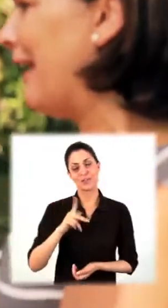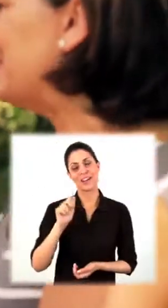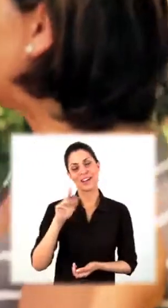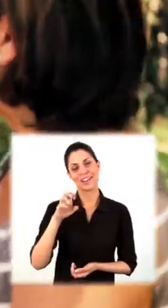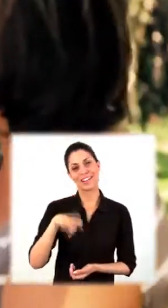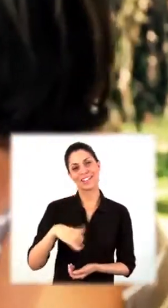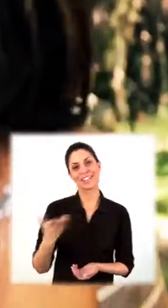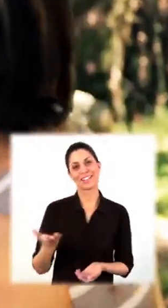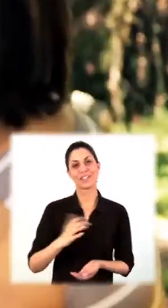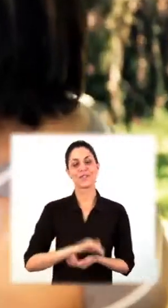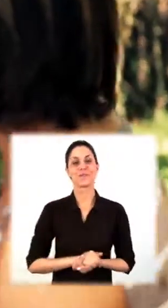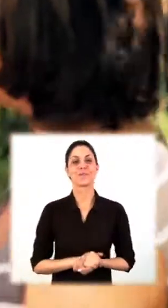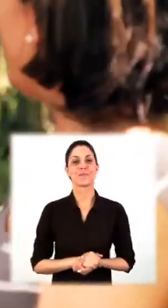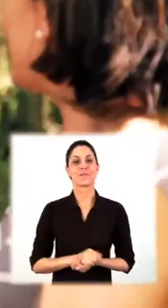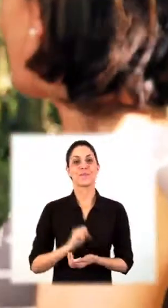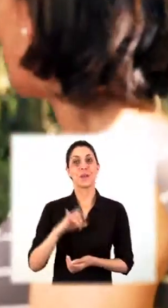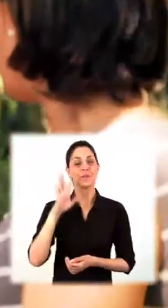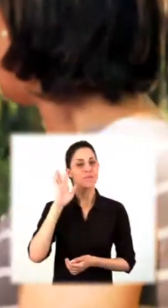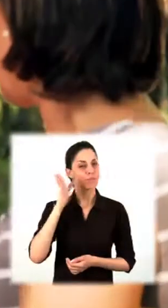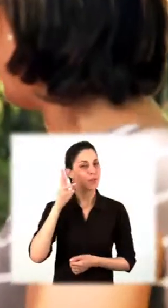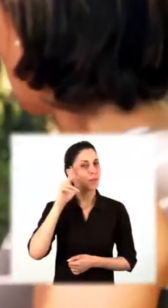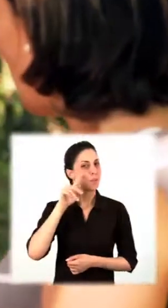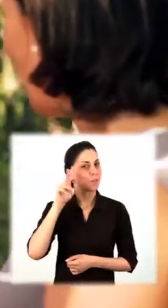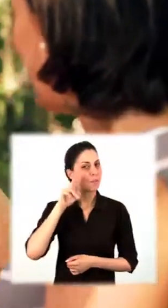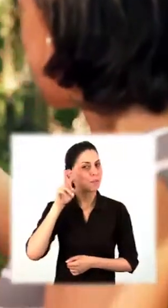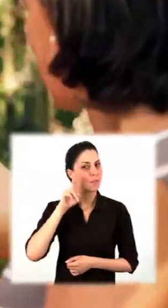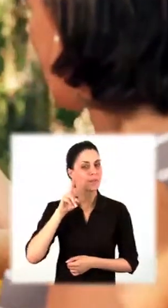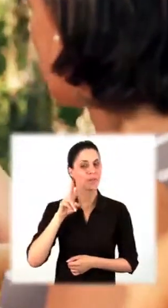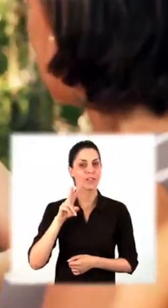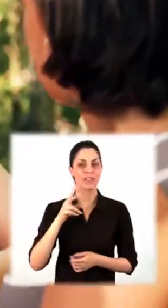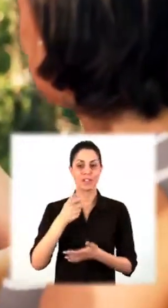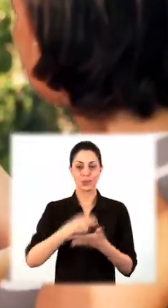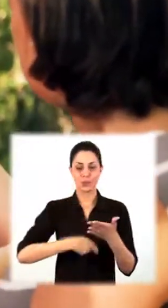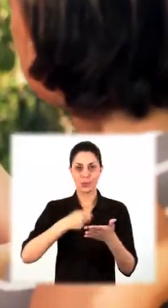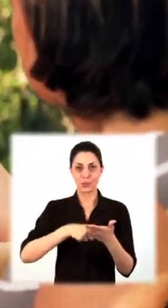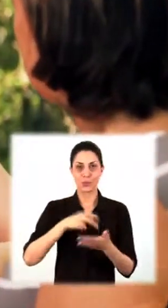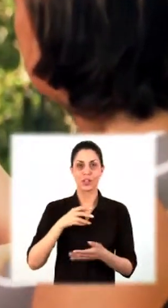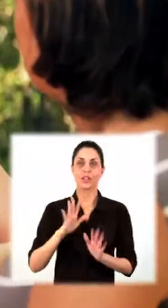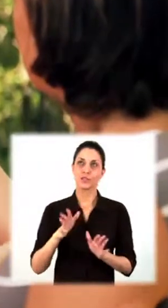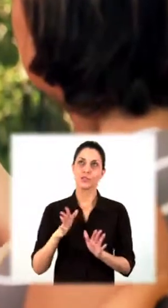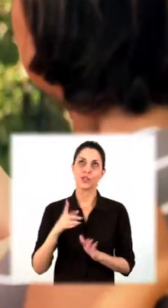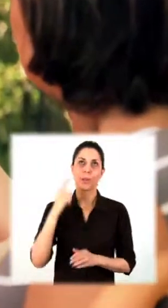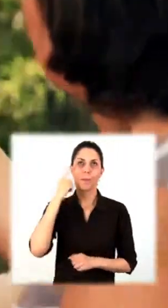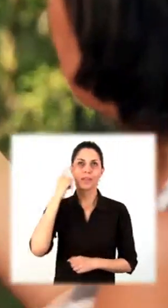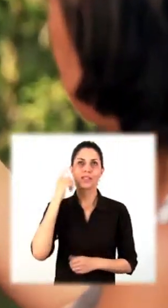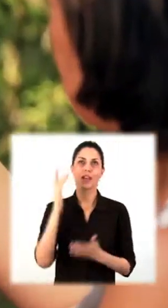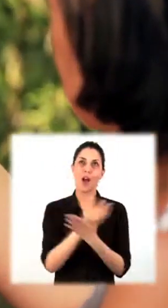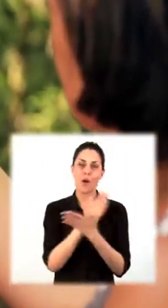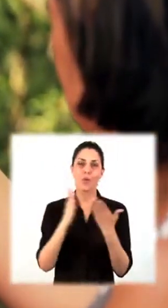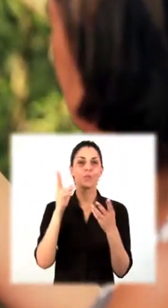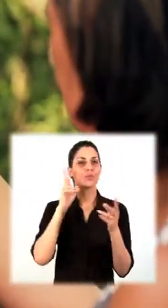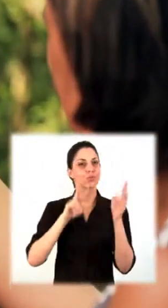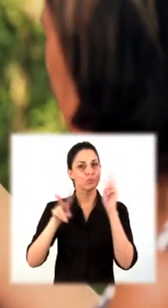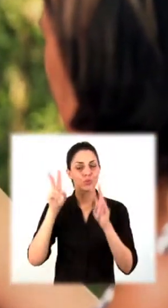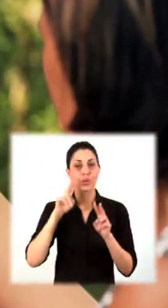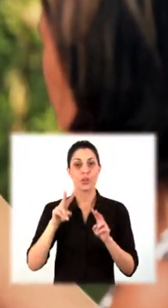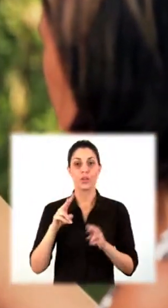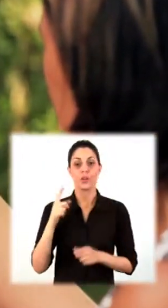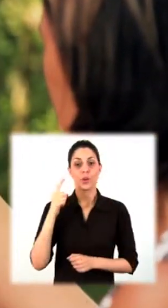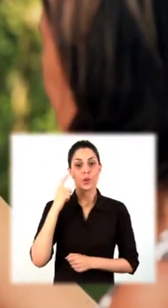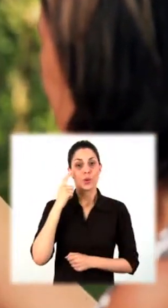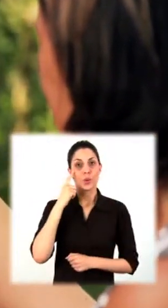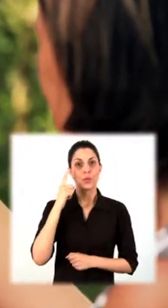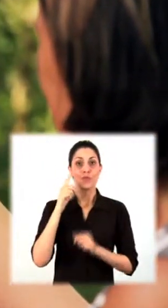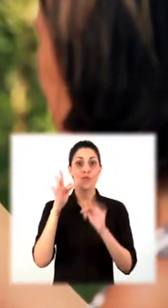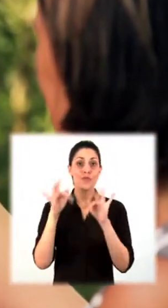lá, Karen. Já pensou numa história? Já está pensando? Eu pensei em algumas coisas,